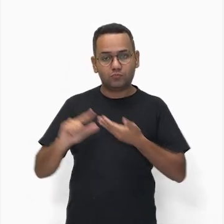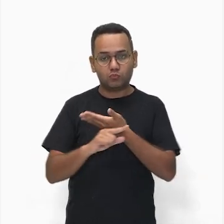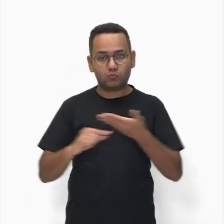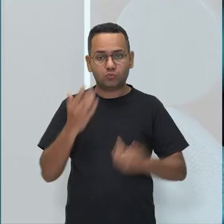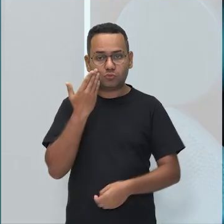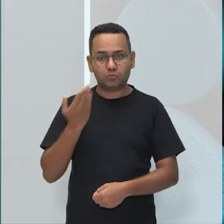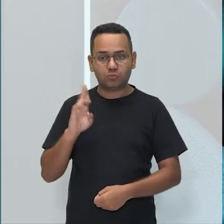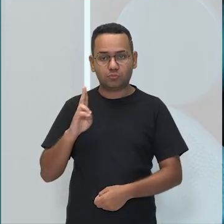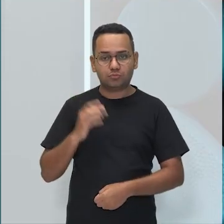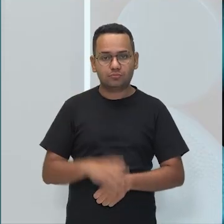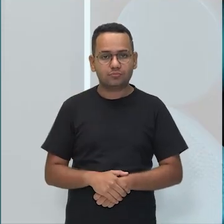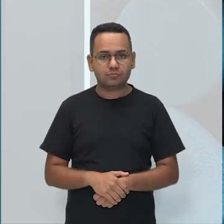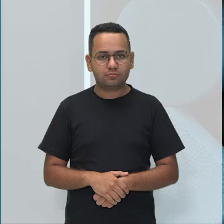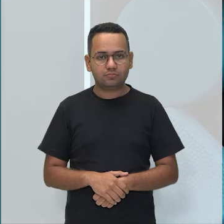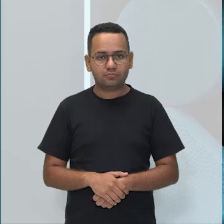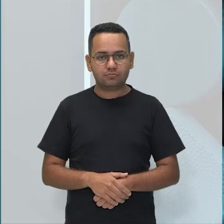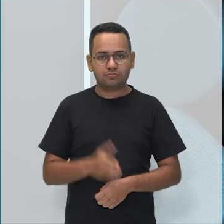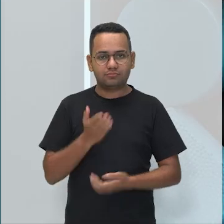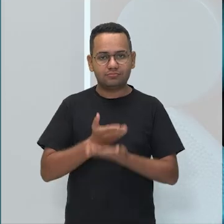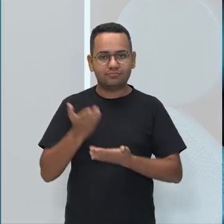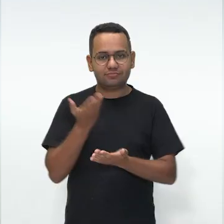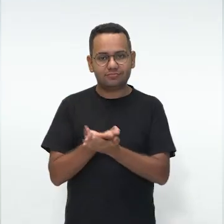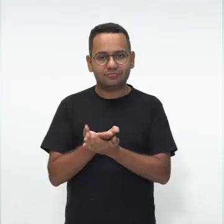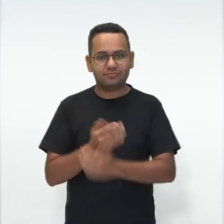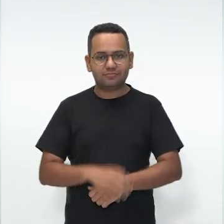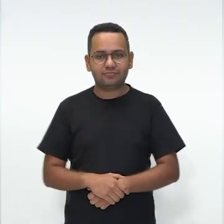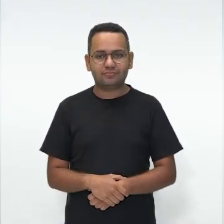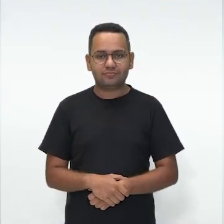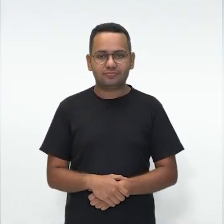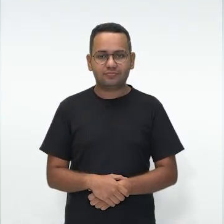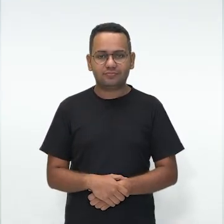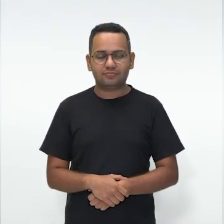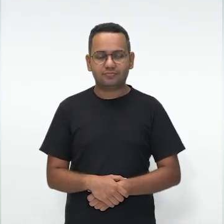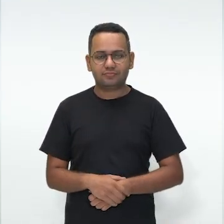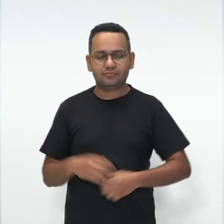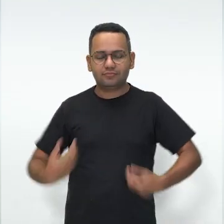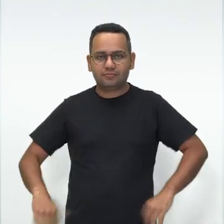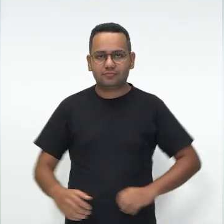Queiroz, ok? Então, vamos à nossa aula.